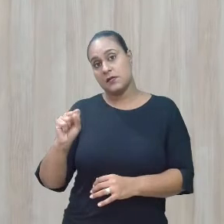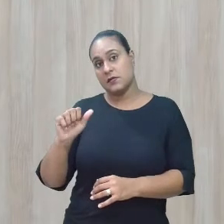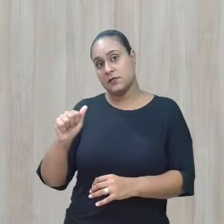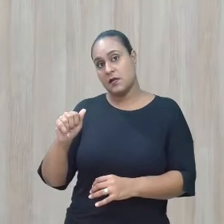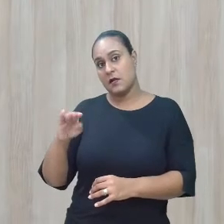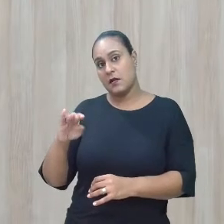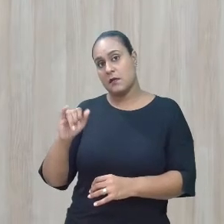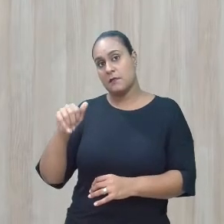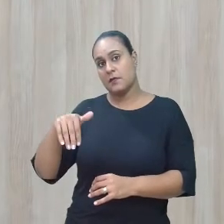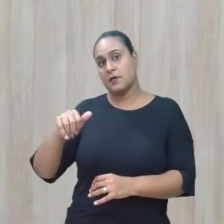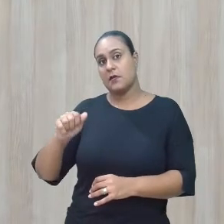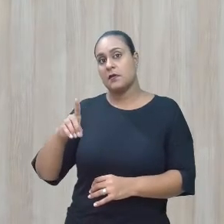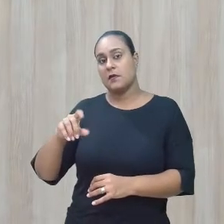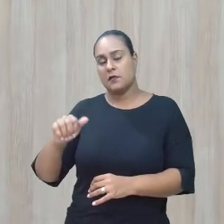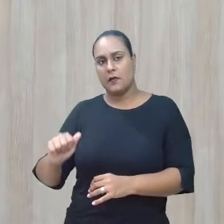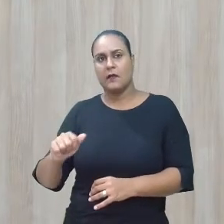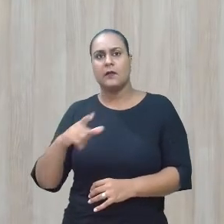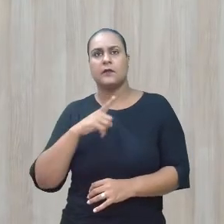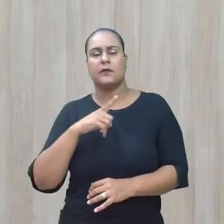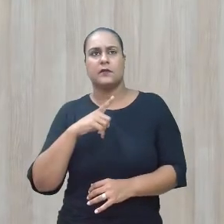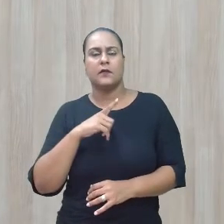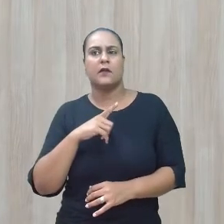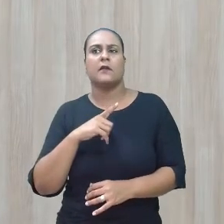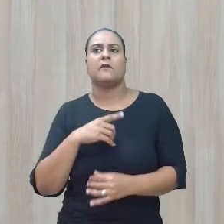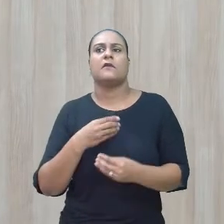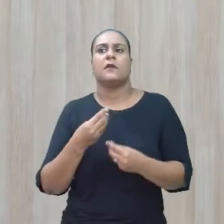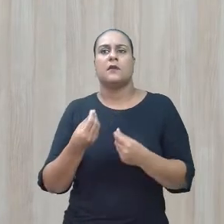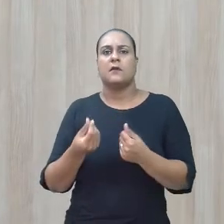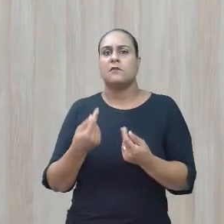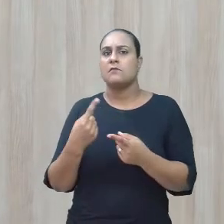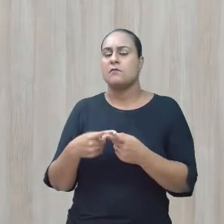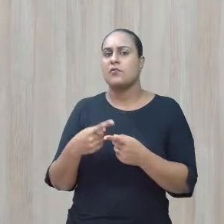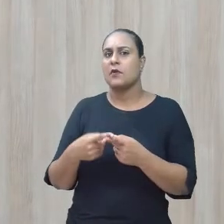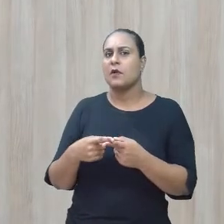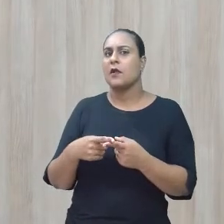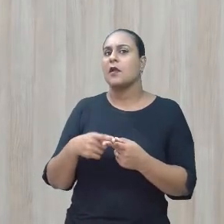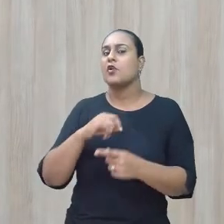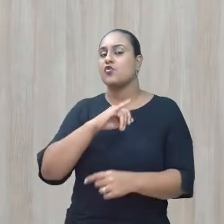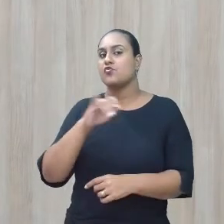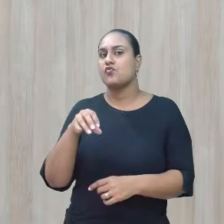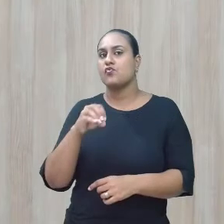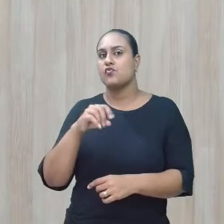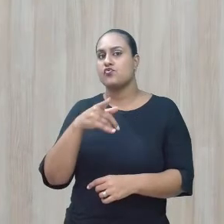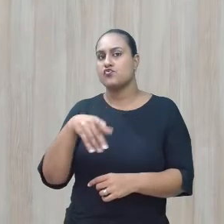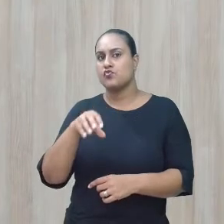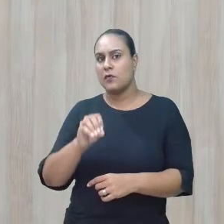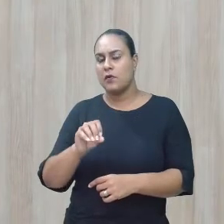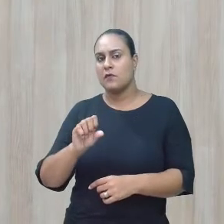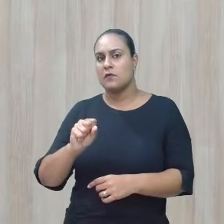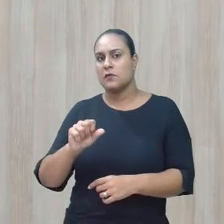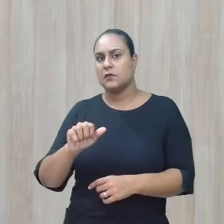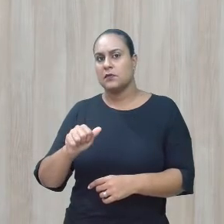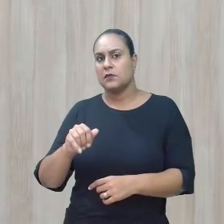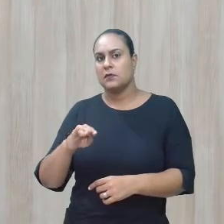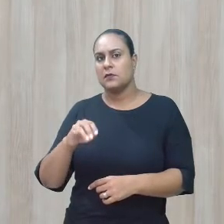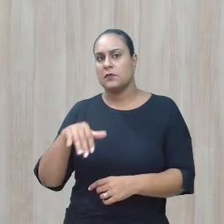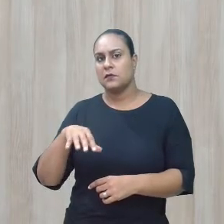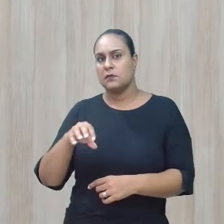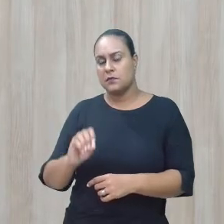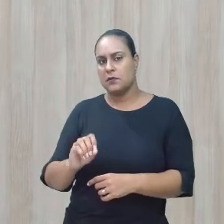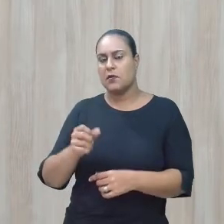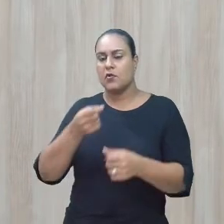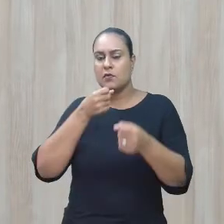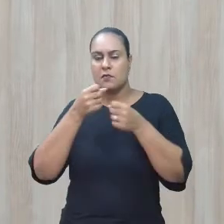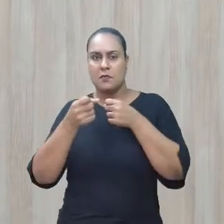camada média, que recebeu, inclusive, esse nome por conta do João Sabino, né? Enfim, o quanto os